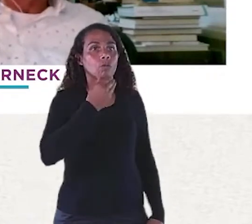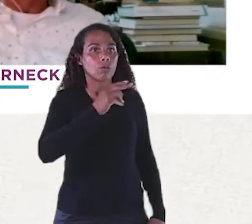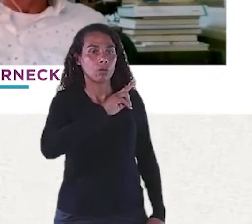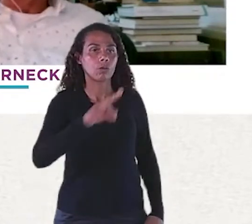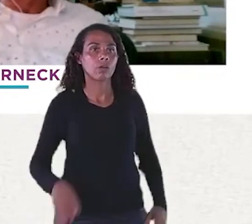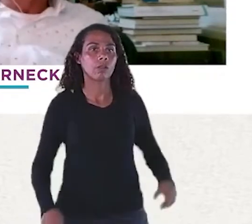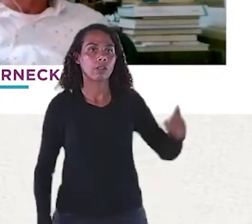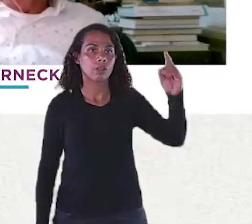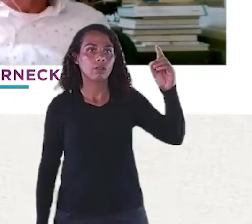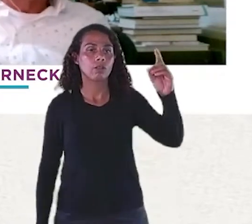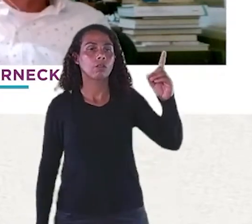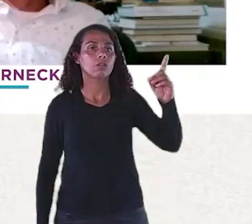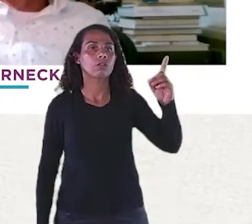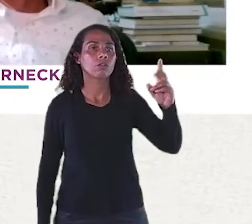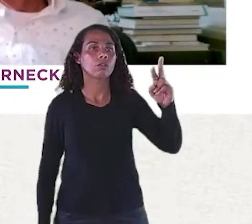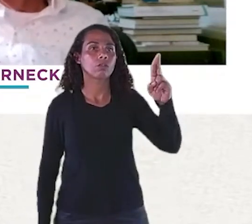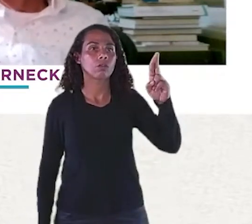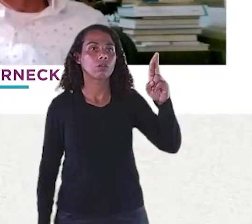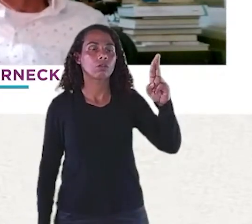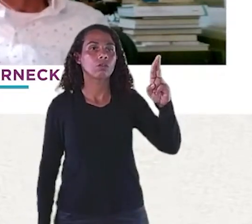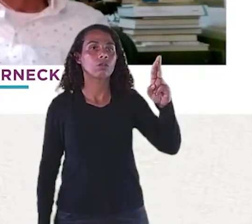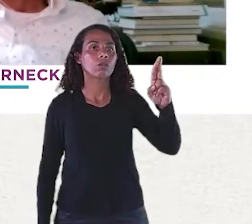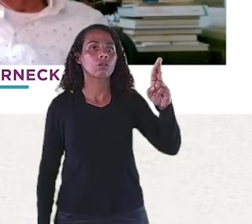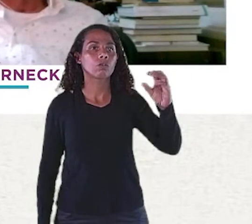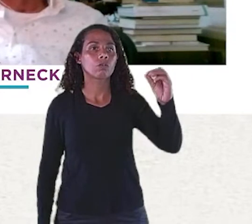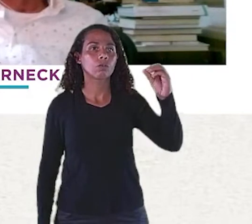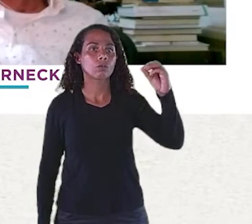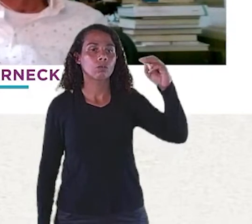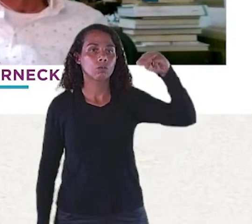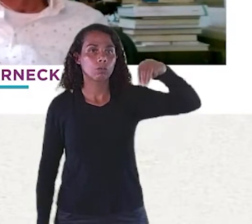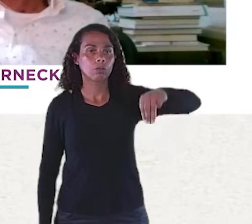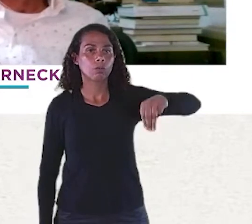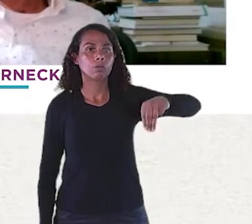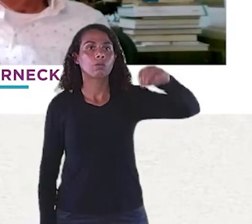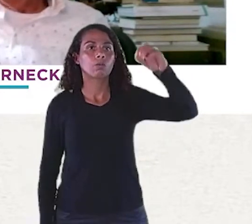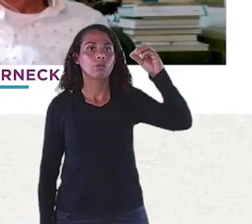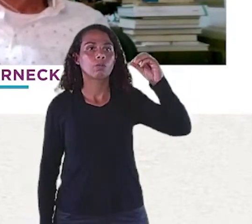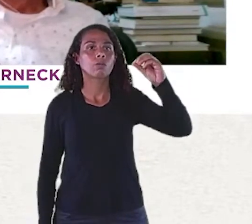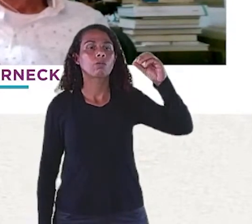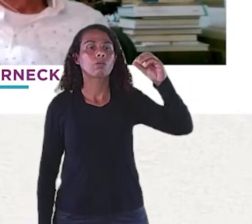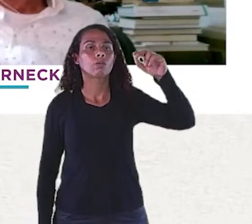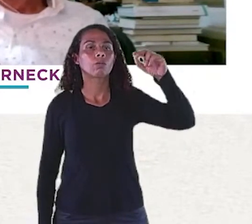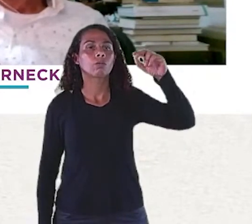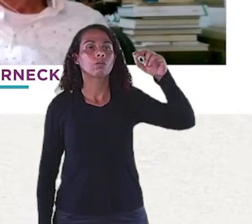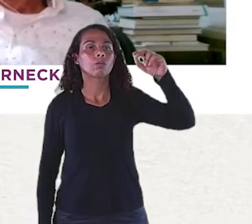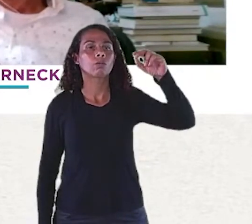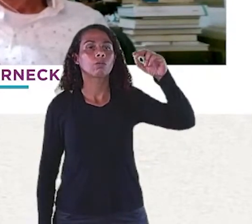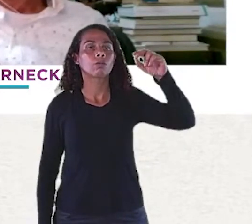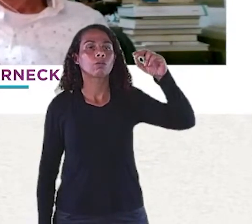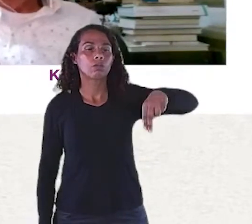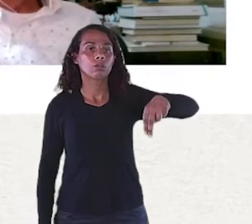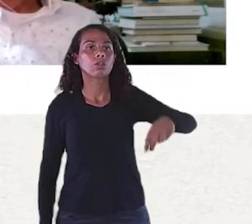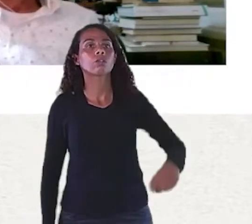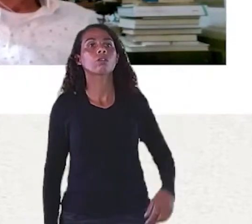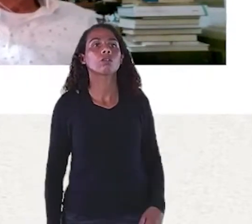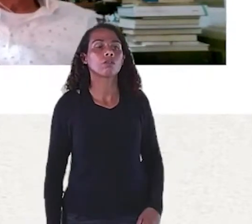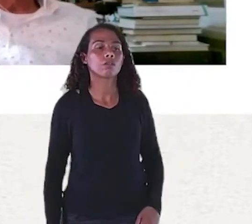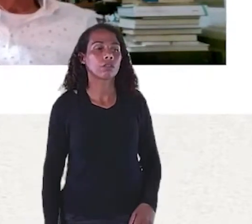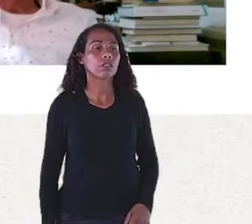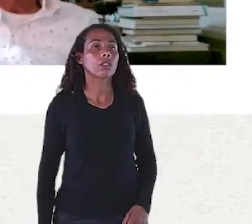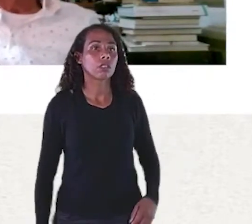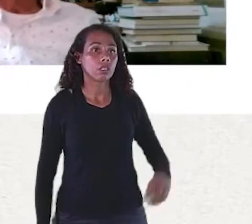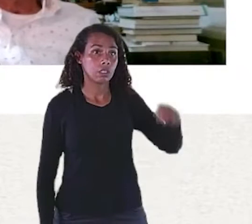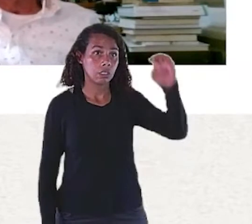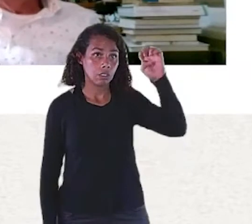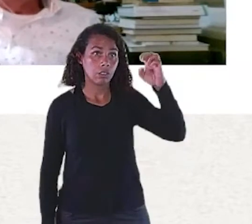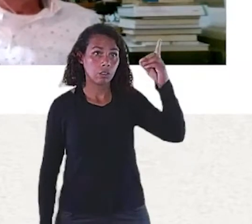a companhia me ajudou a obter uma bolsa a partir de